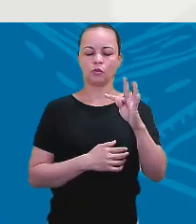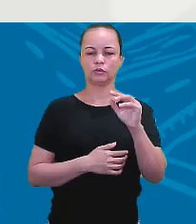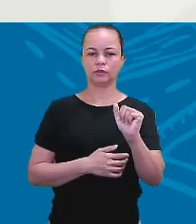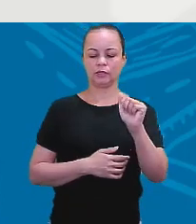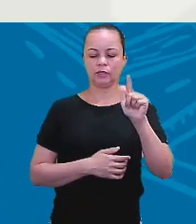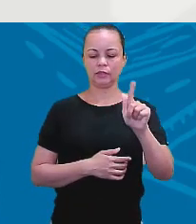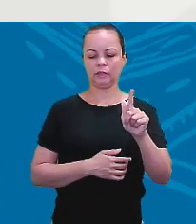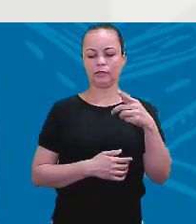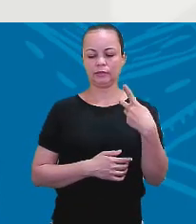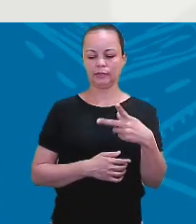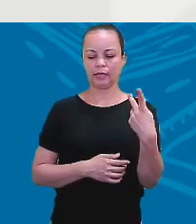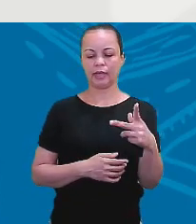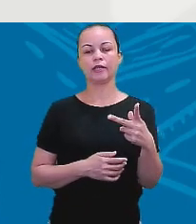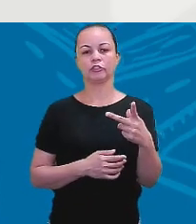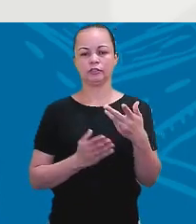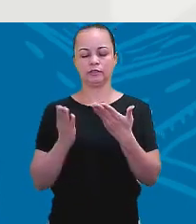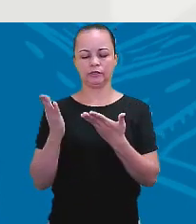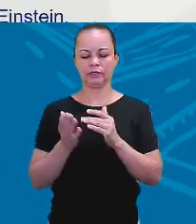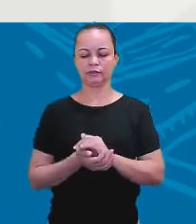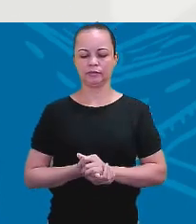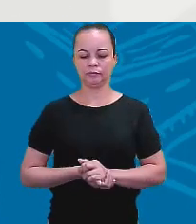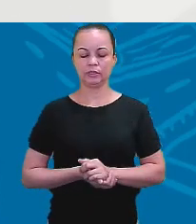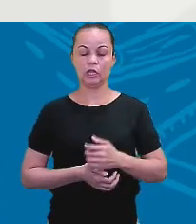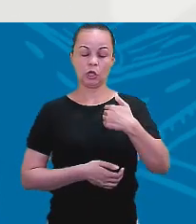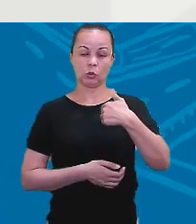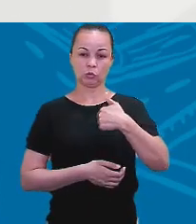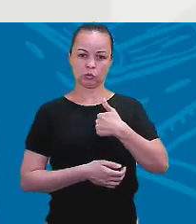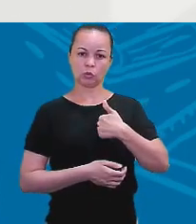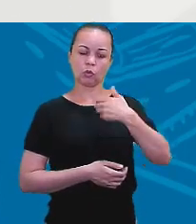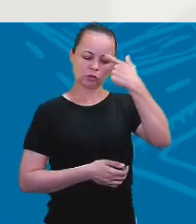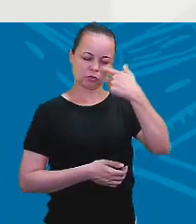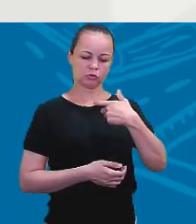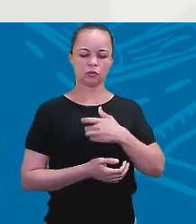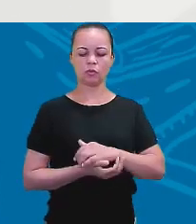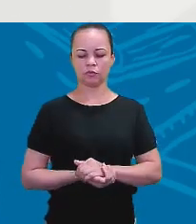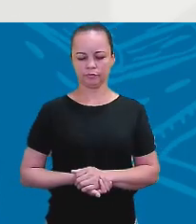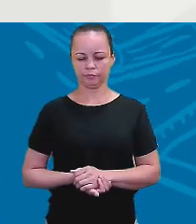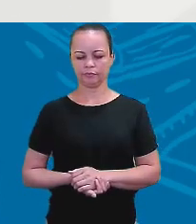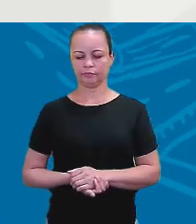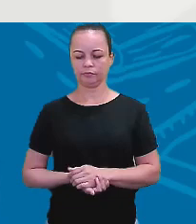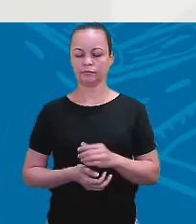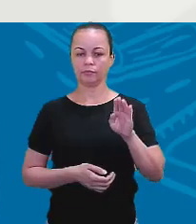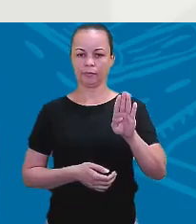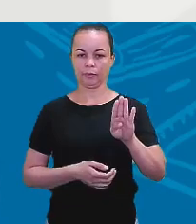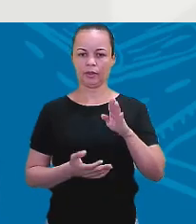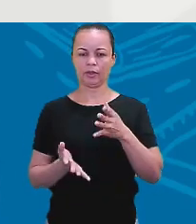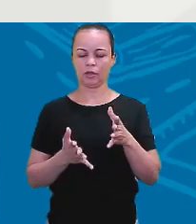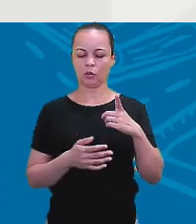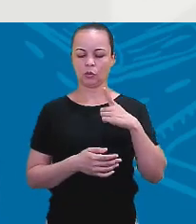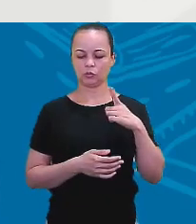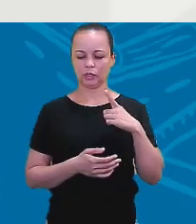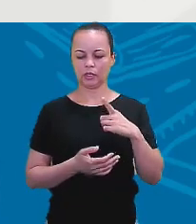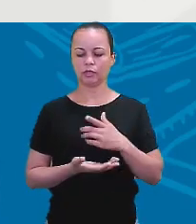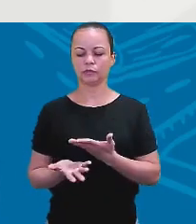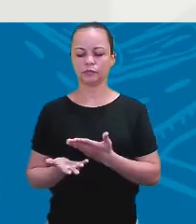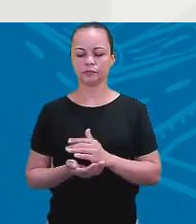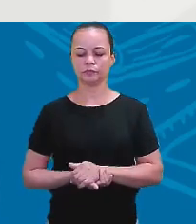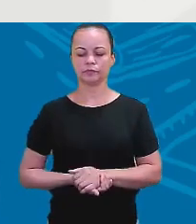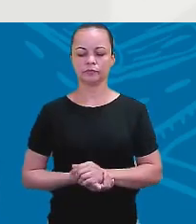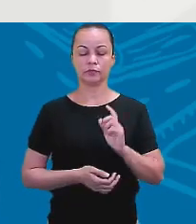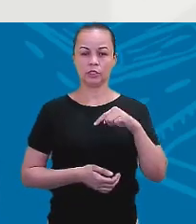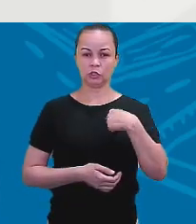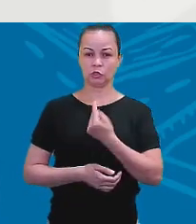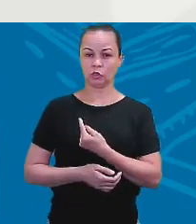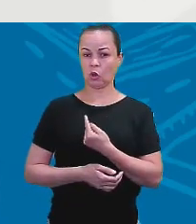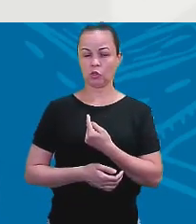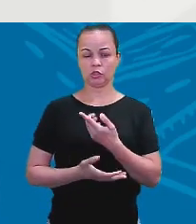I am what I am. Eu sou o que eu sou. Eu tenho. We are not as intelligent as Einstein. Nós